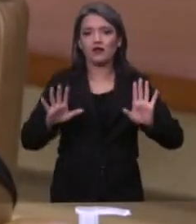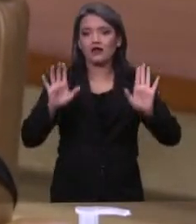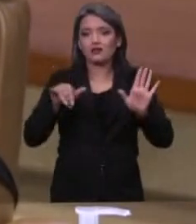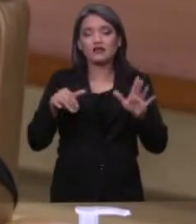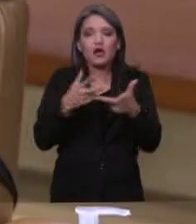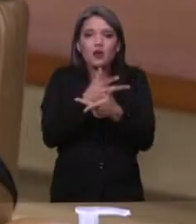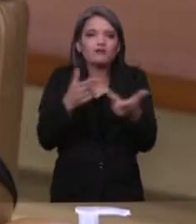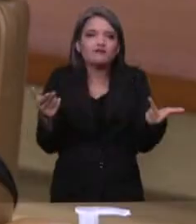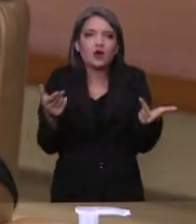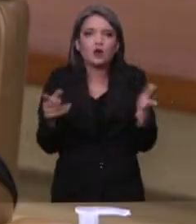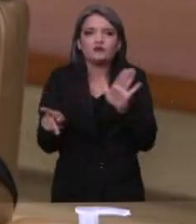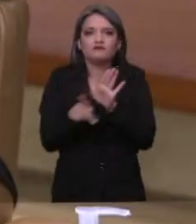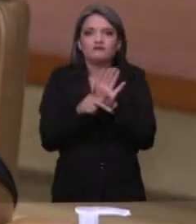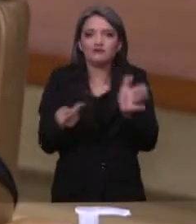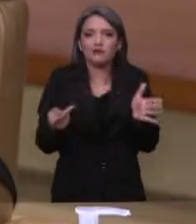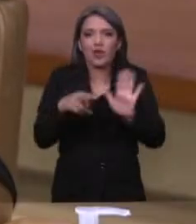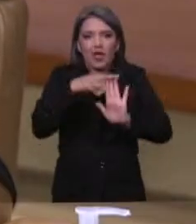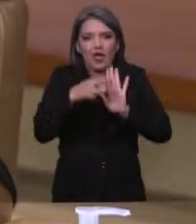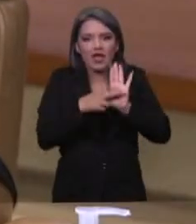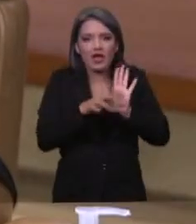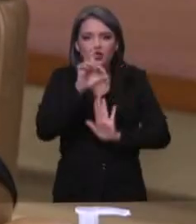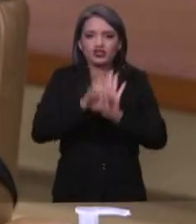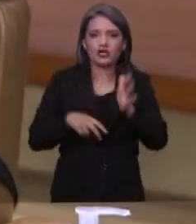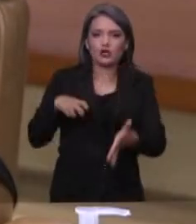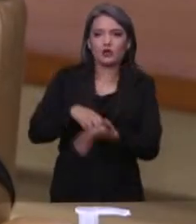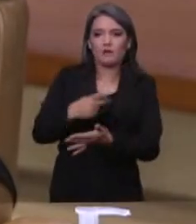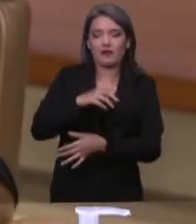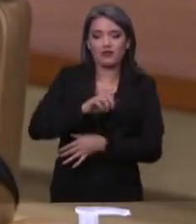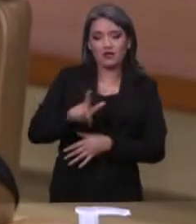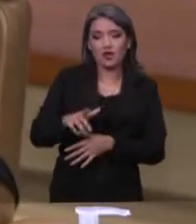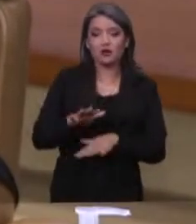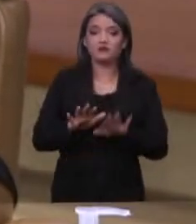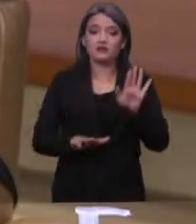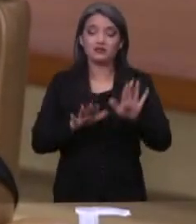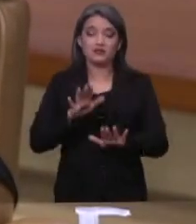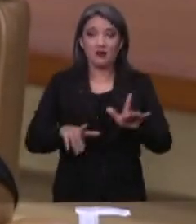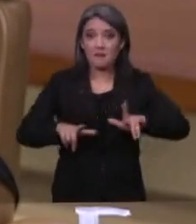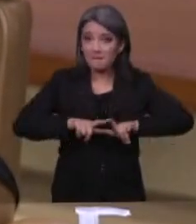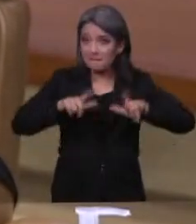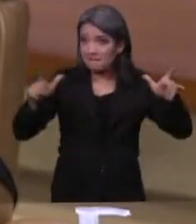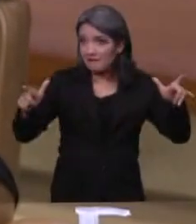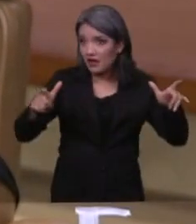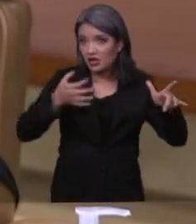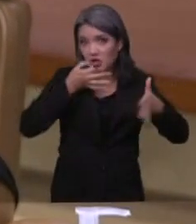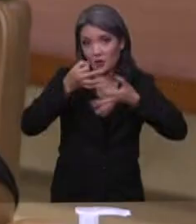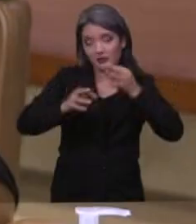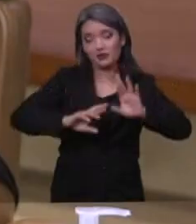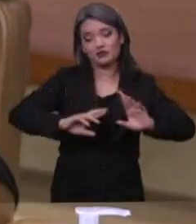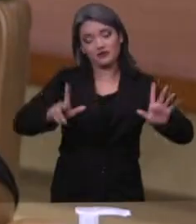do direito penal, que pode não ser a opinião da maioria do colegiado, pode.